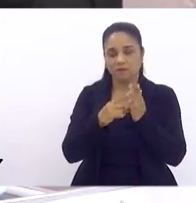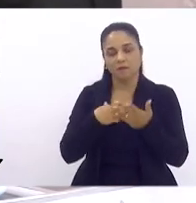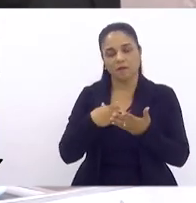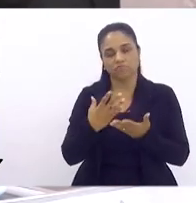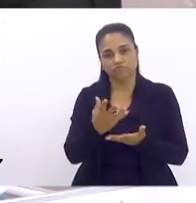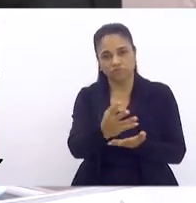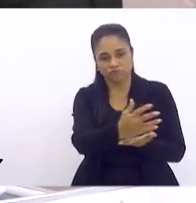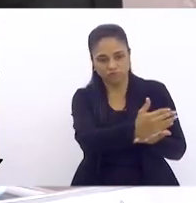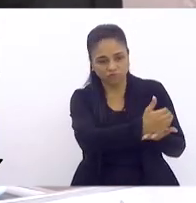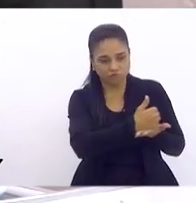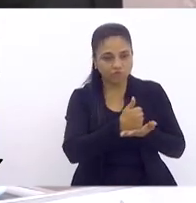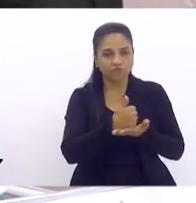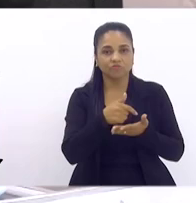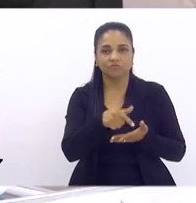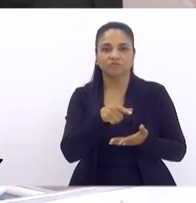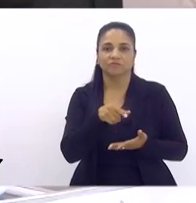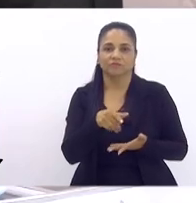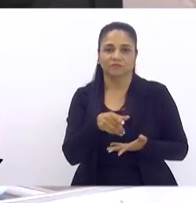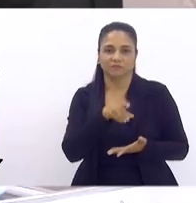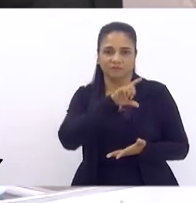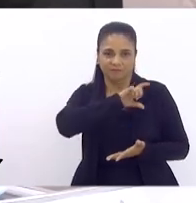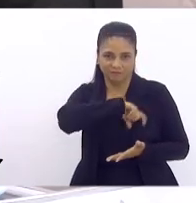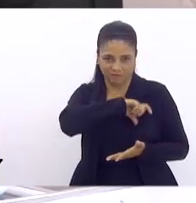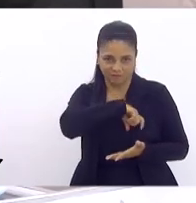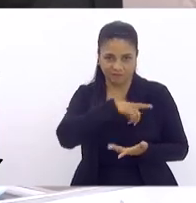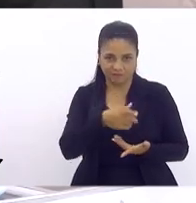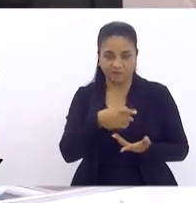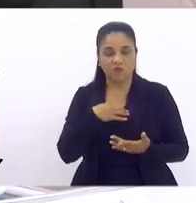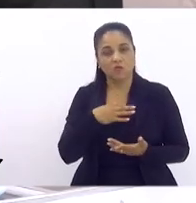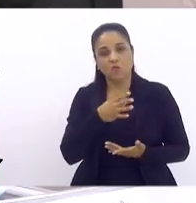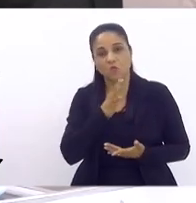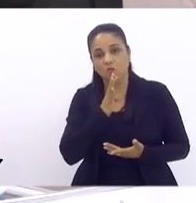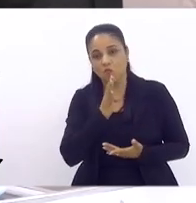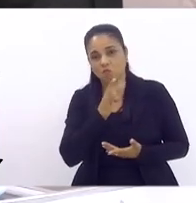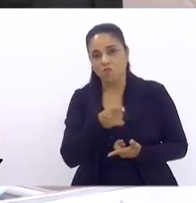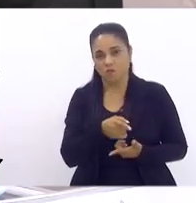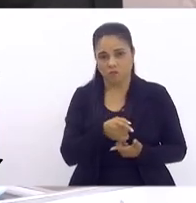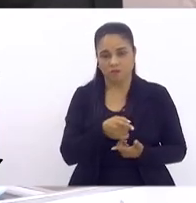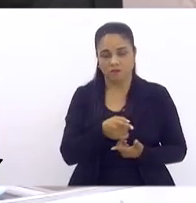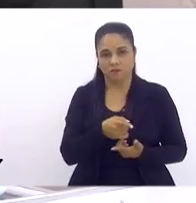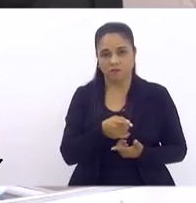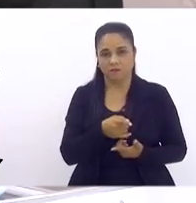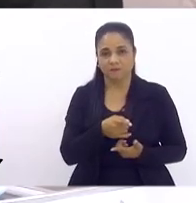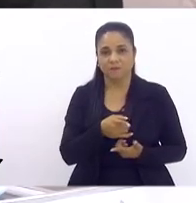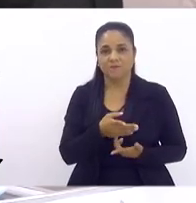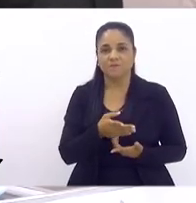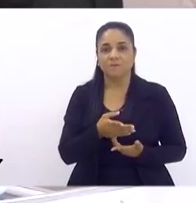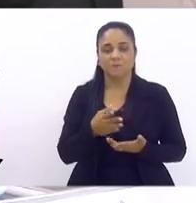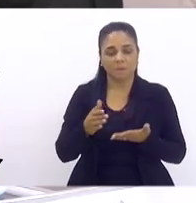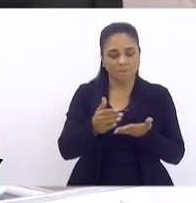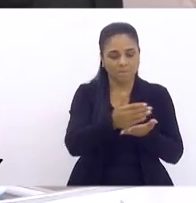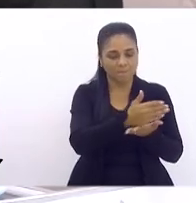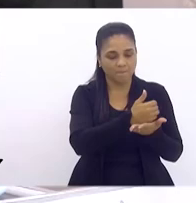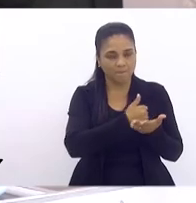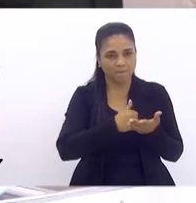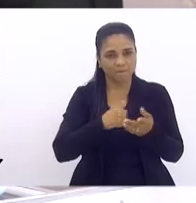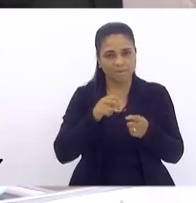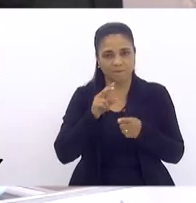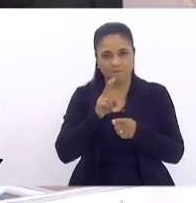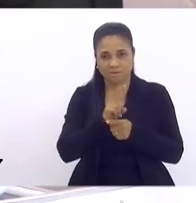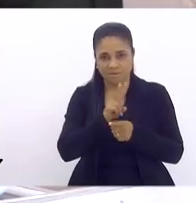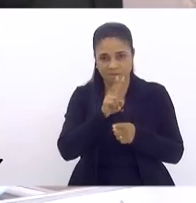No entanto quando a gente fala desse reconhecimento dessa produção de dados biométricos